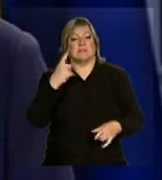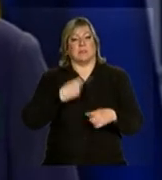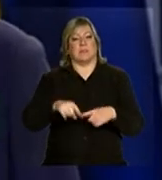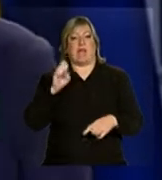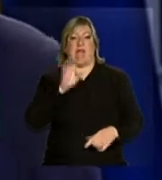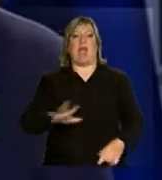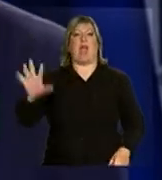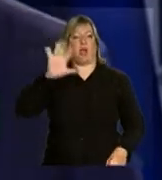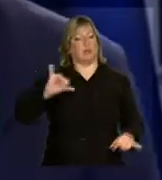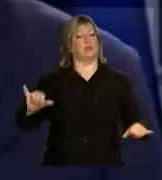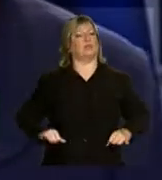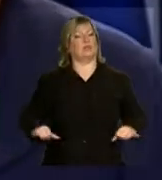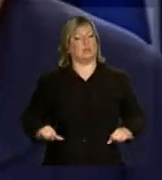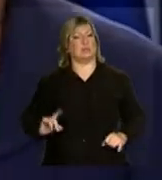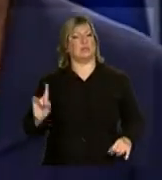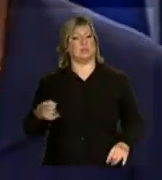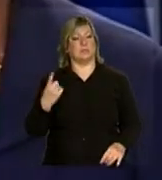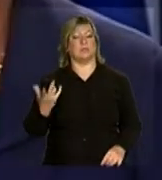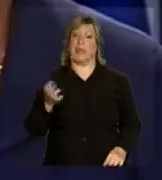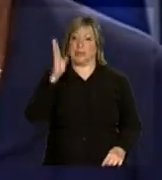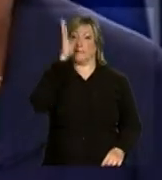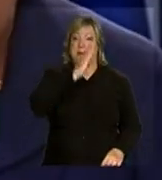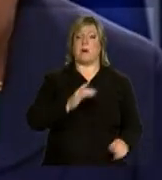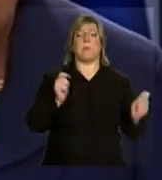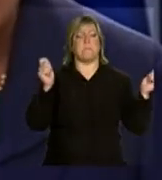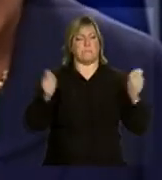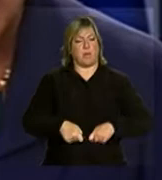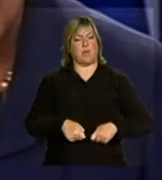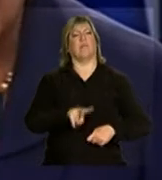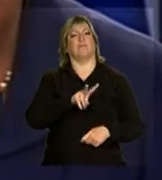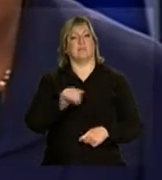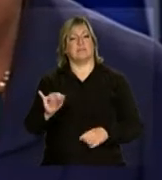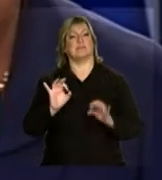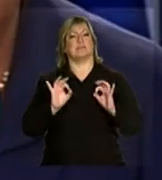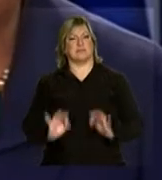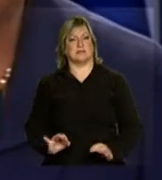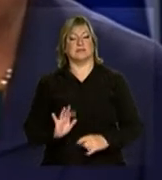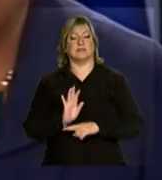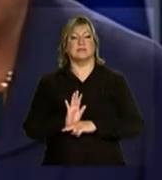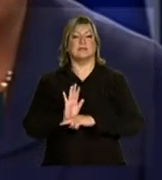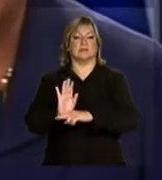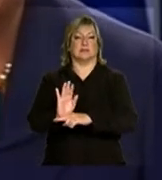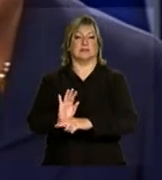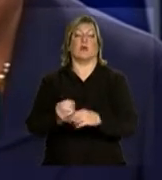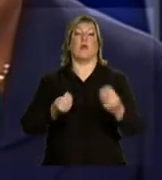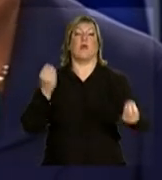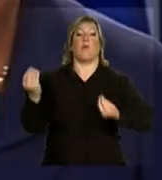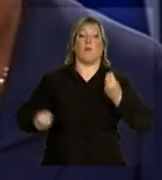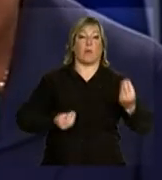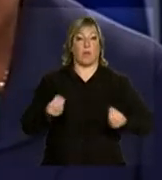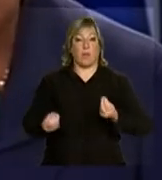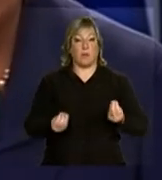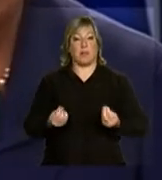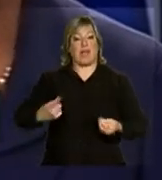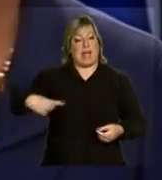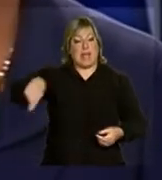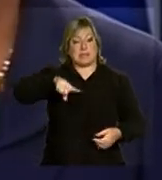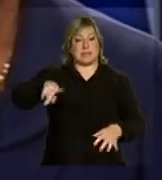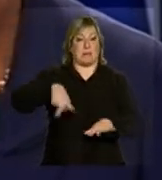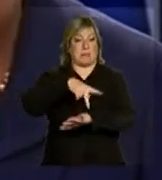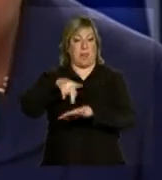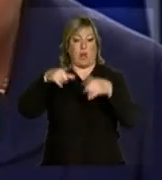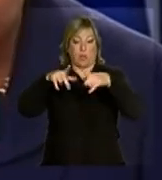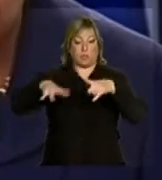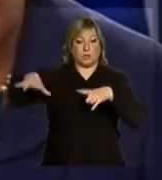Europa. O Brasil pode e será uma forma pela qual esses países